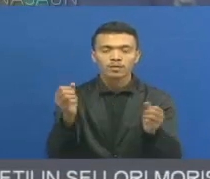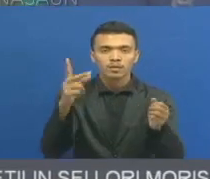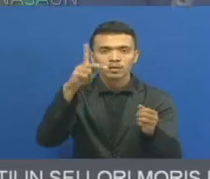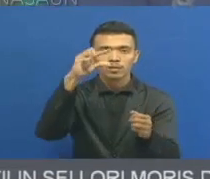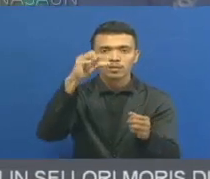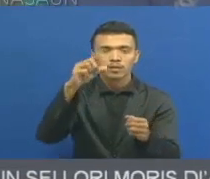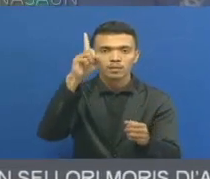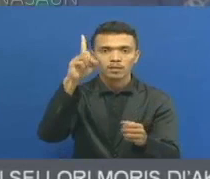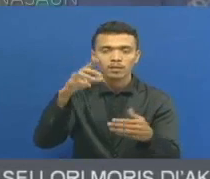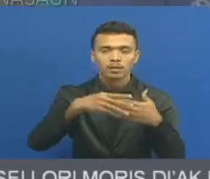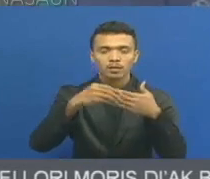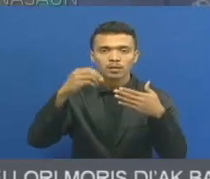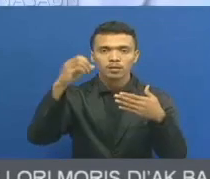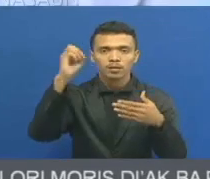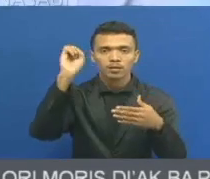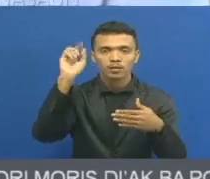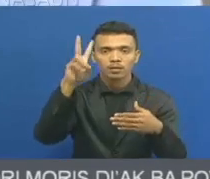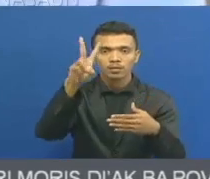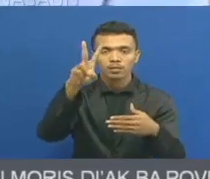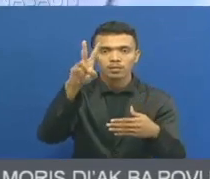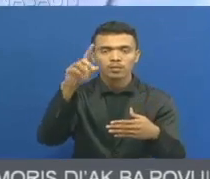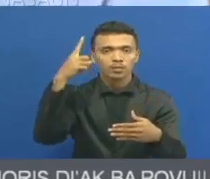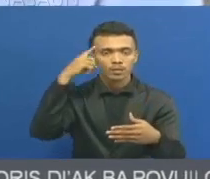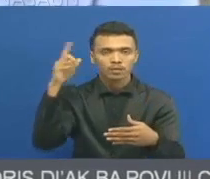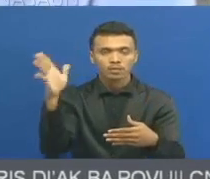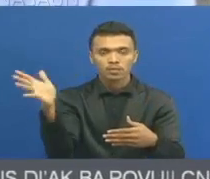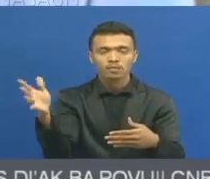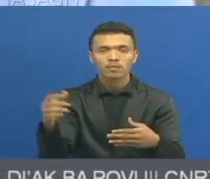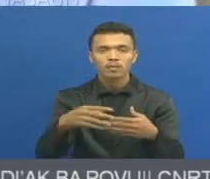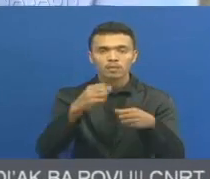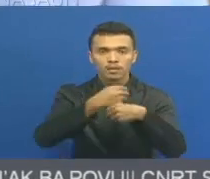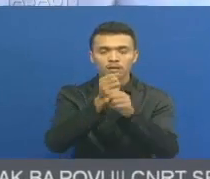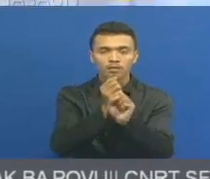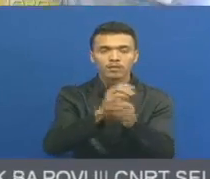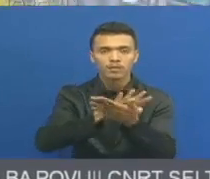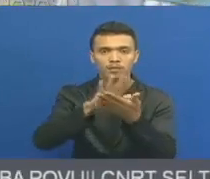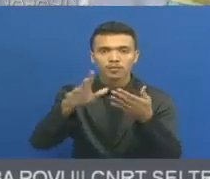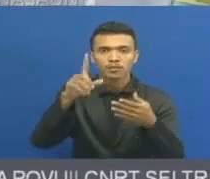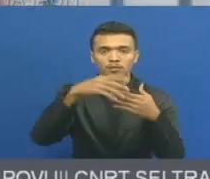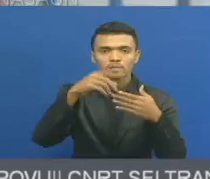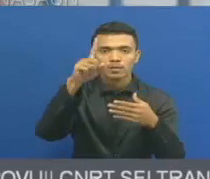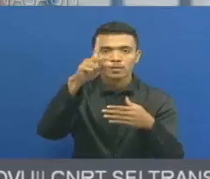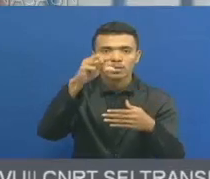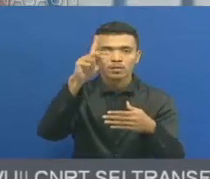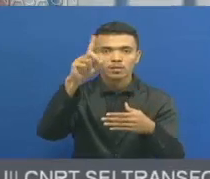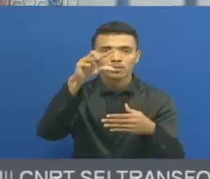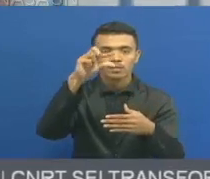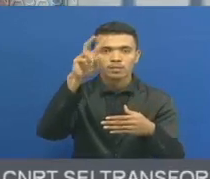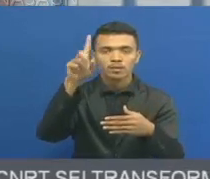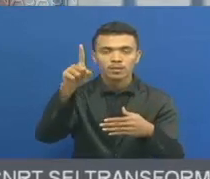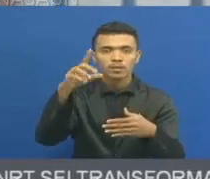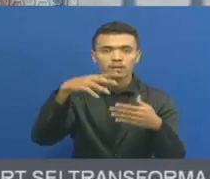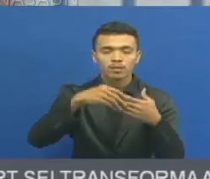quilograma ida, dólar americano rua centavos lima nulo, no café mos quilograma ida, dólar lima. Tuirnia